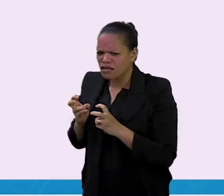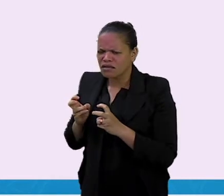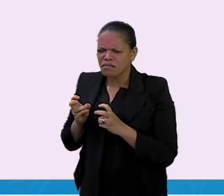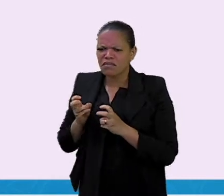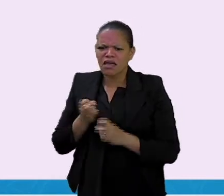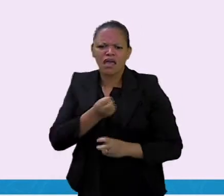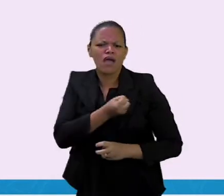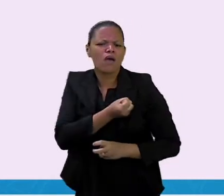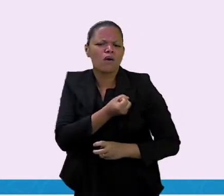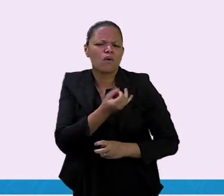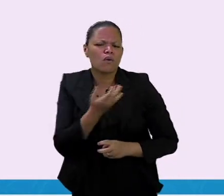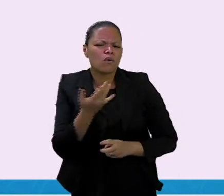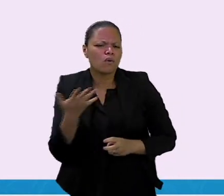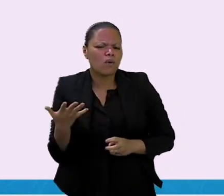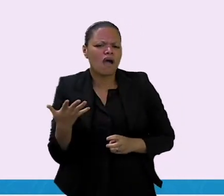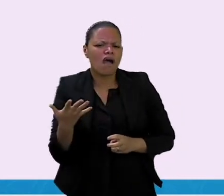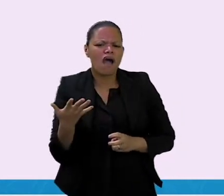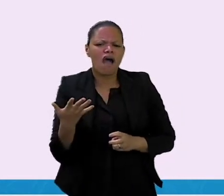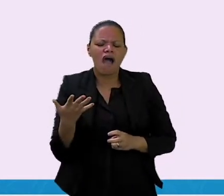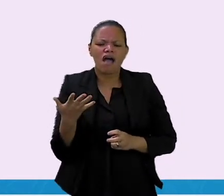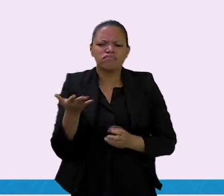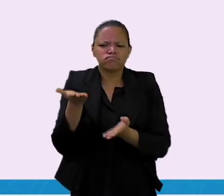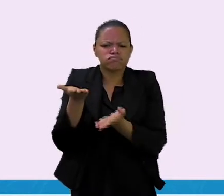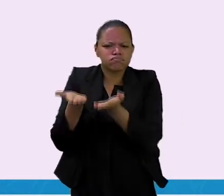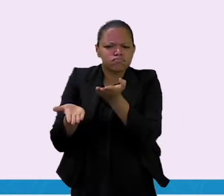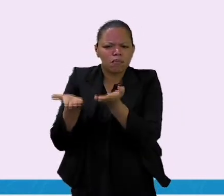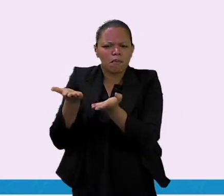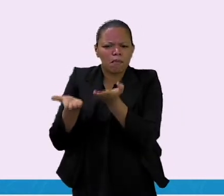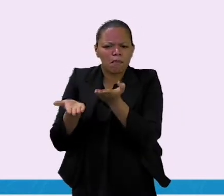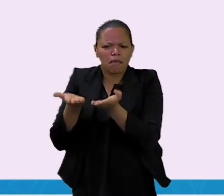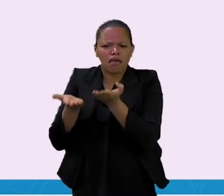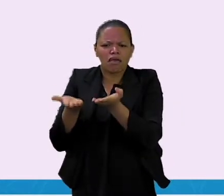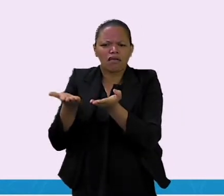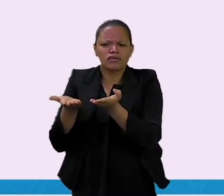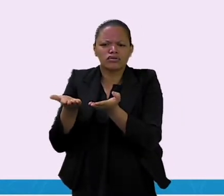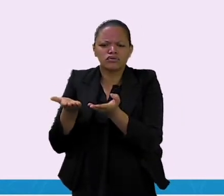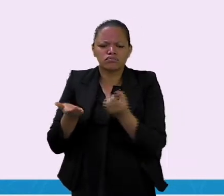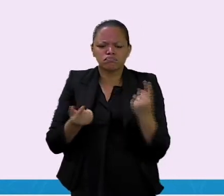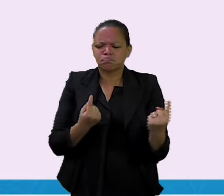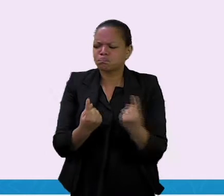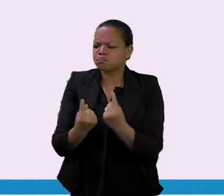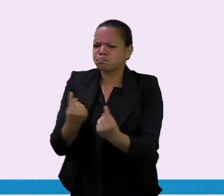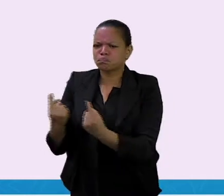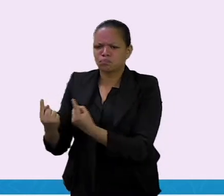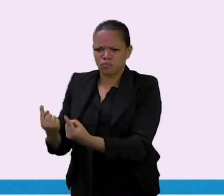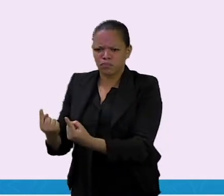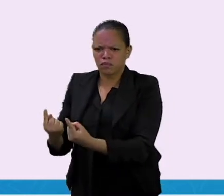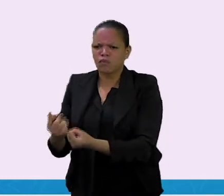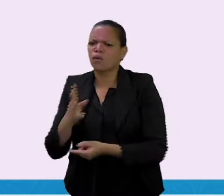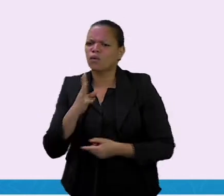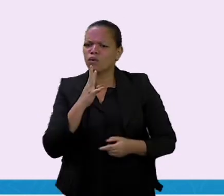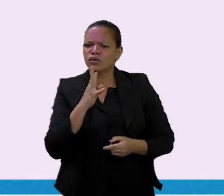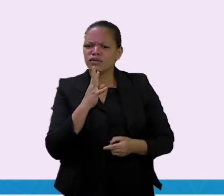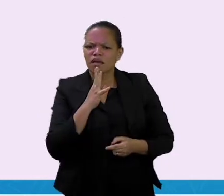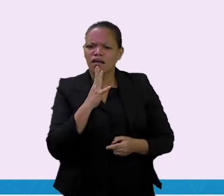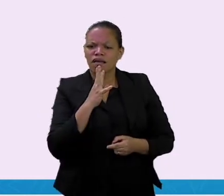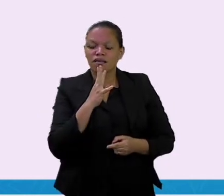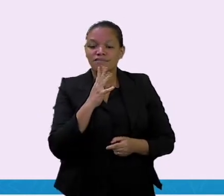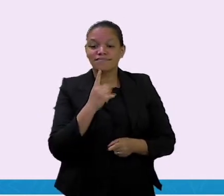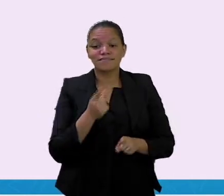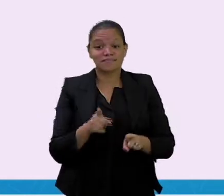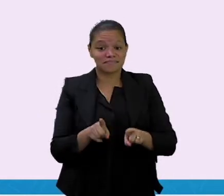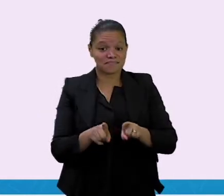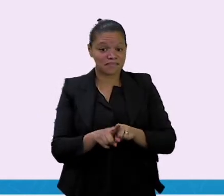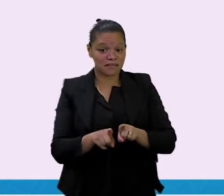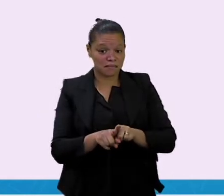muito sobre mililitros em nossas aulas anteriores? Se você tiver alguma dúvida, você pode estar assistindo essa aula novamente no nosso